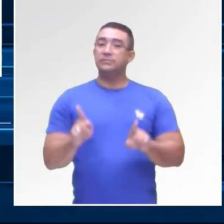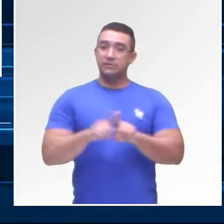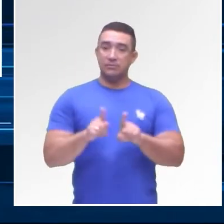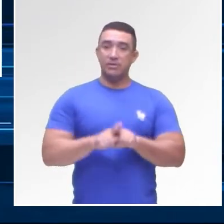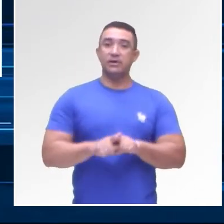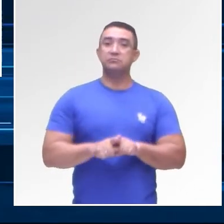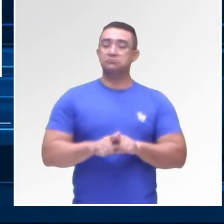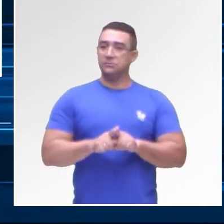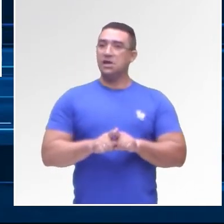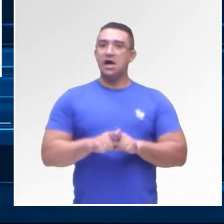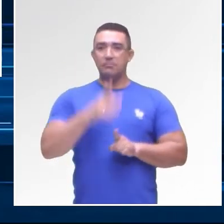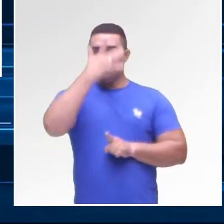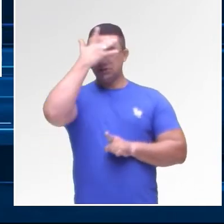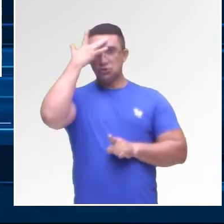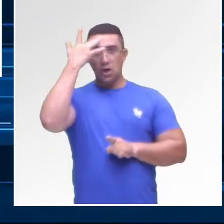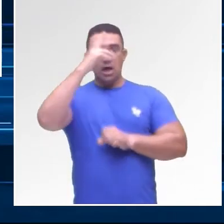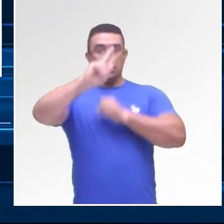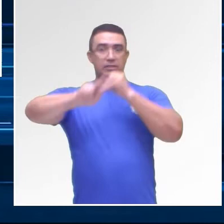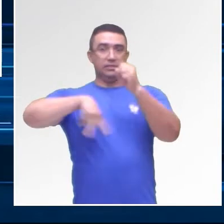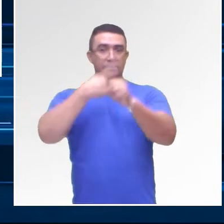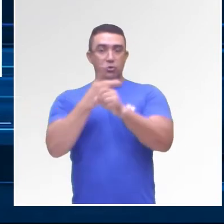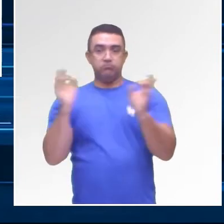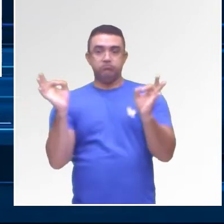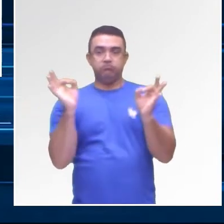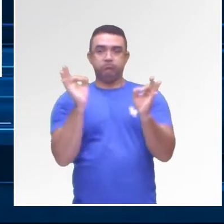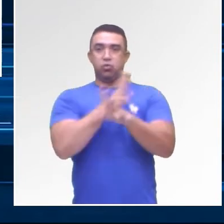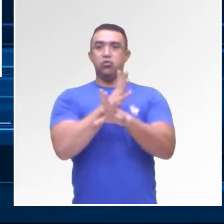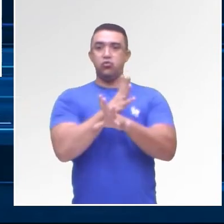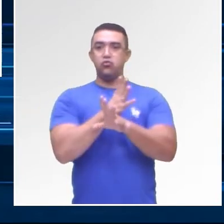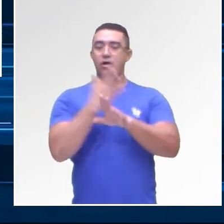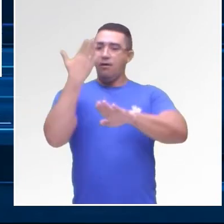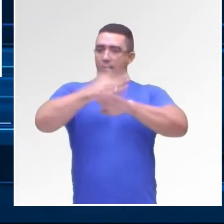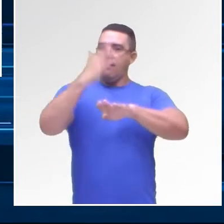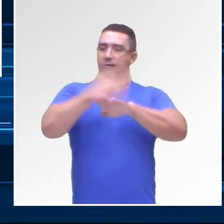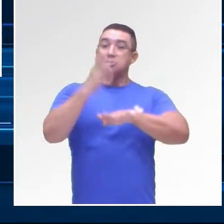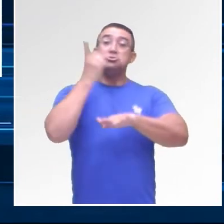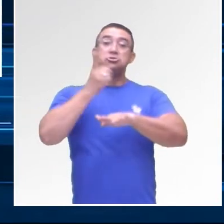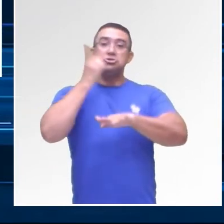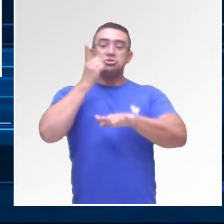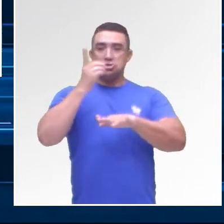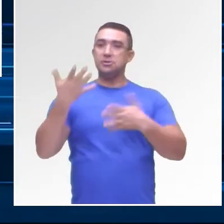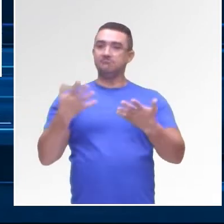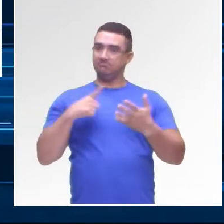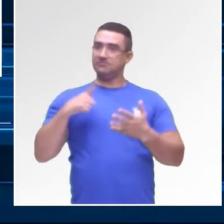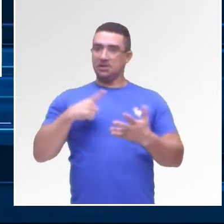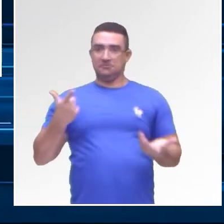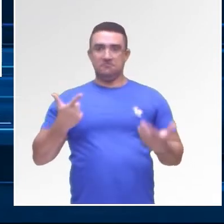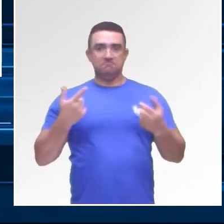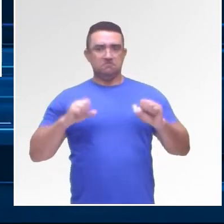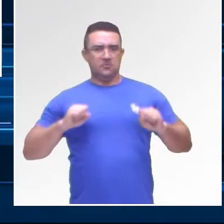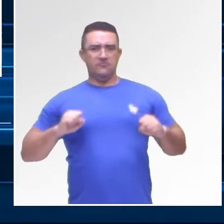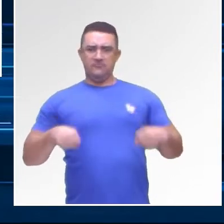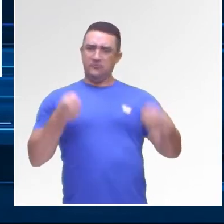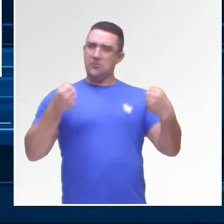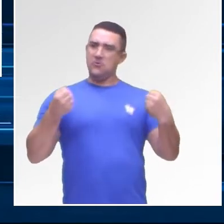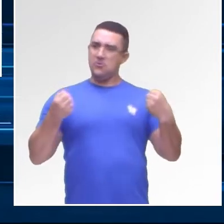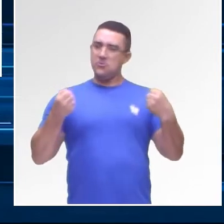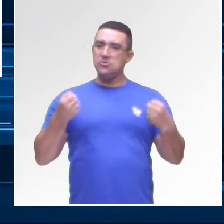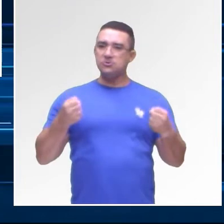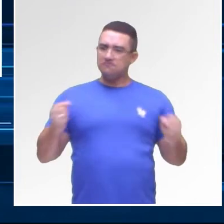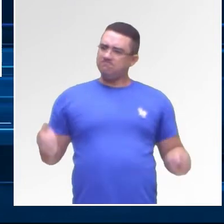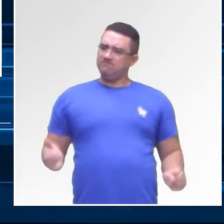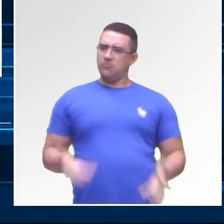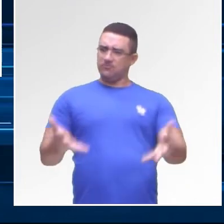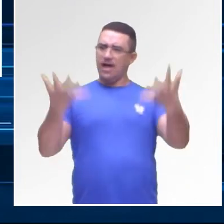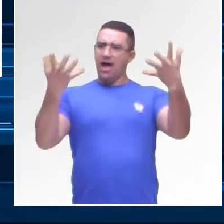disposição. A gente percebe que quando a gente faz exercício regular, nós ficamos mais dispostos, a nossa